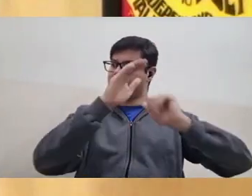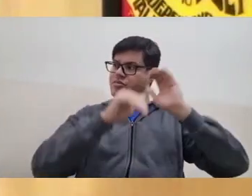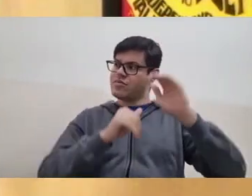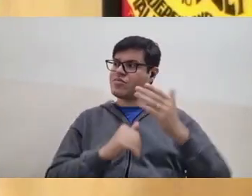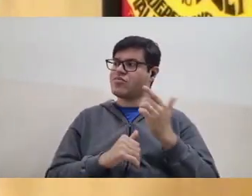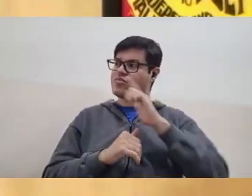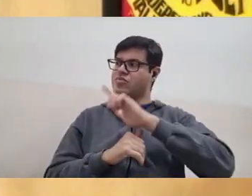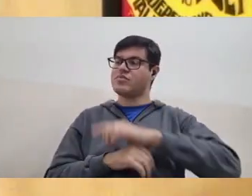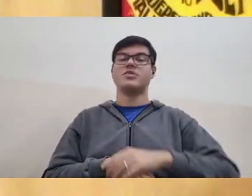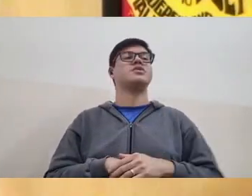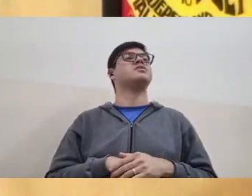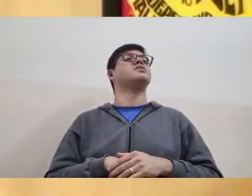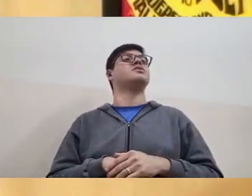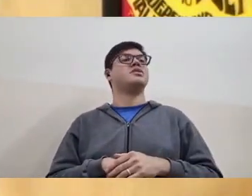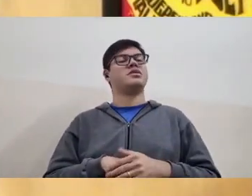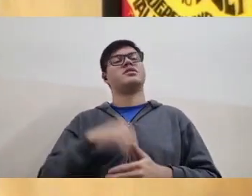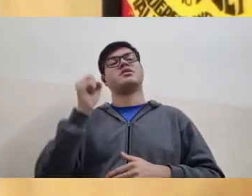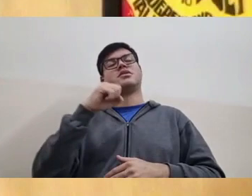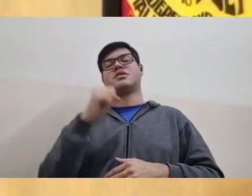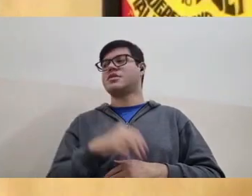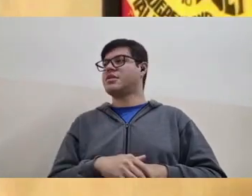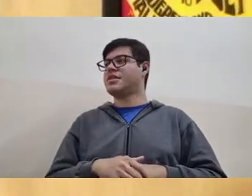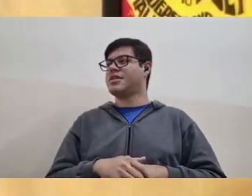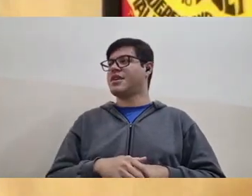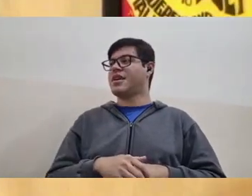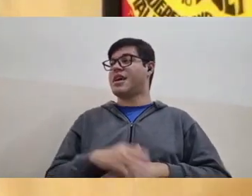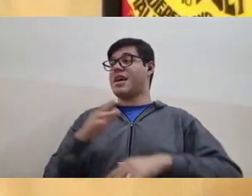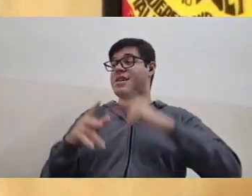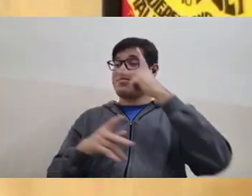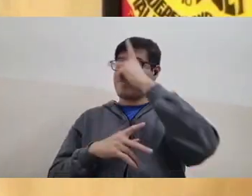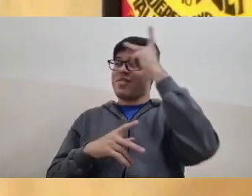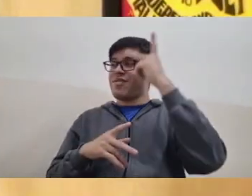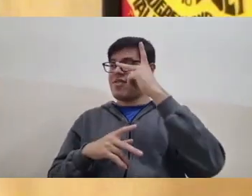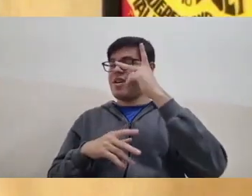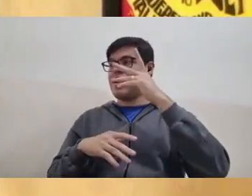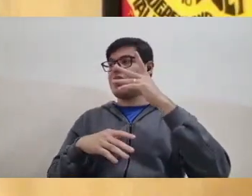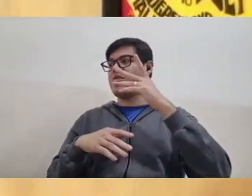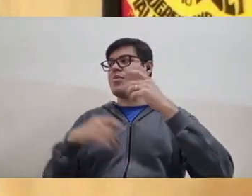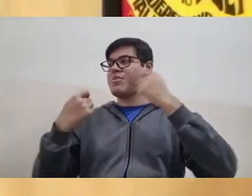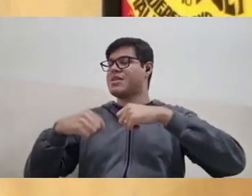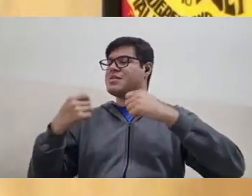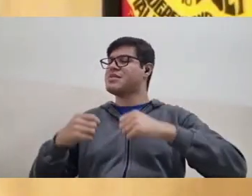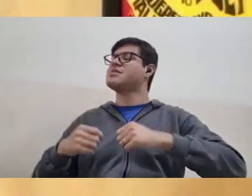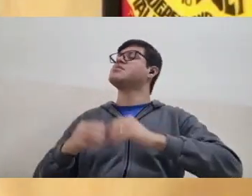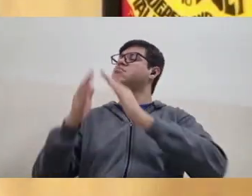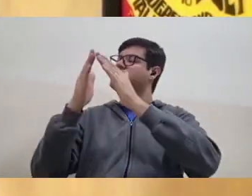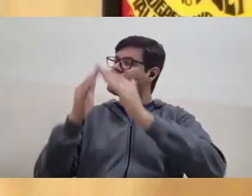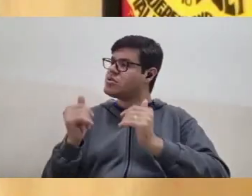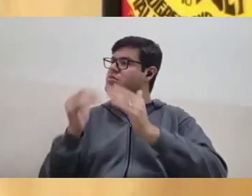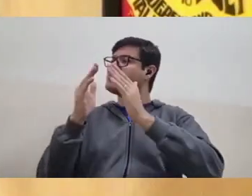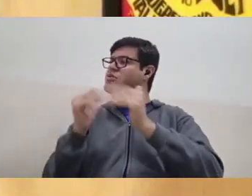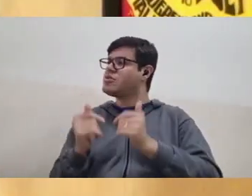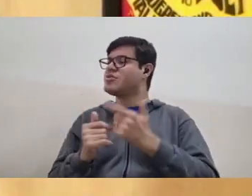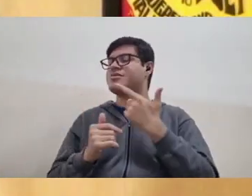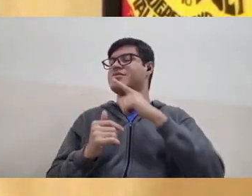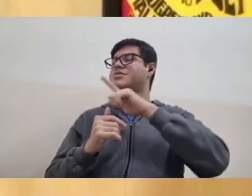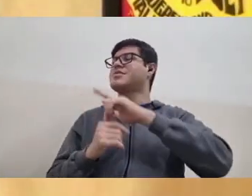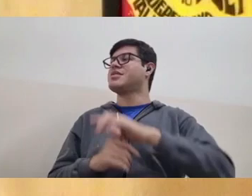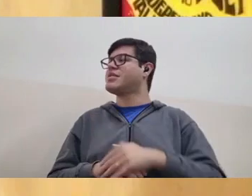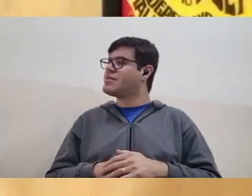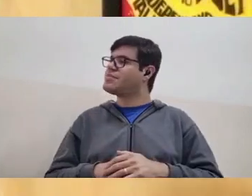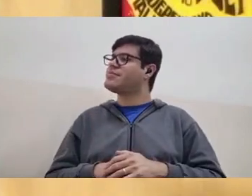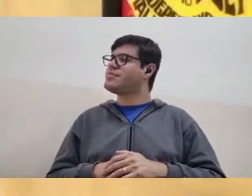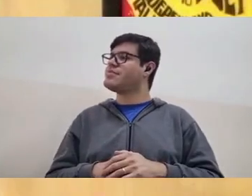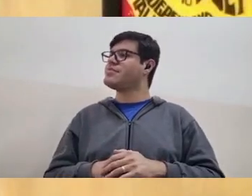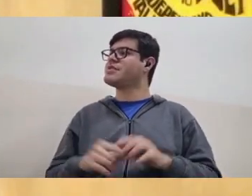ser assim. Tem um amigo meu que era prefeito e fala assim, o prefeito não tem que ter vergonha de pedir. Tem que pedir, né? Não, pediu e conseguiu.